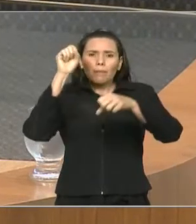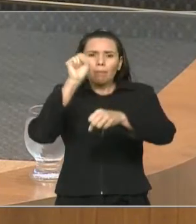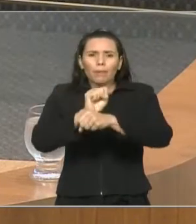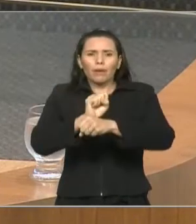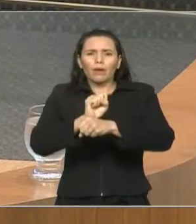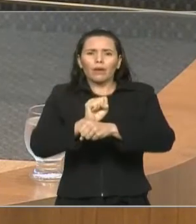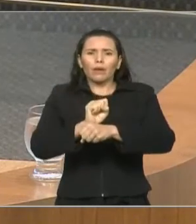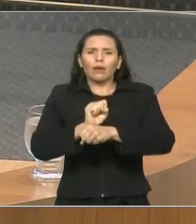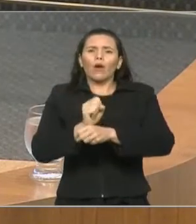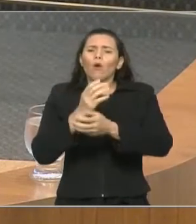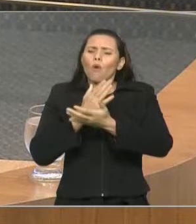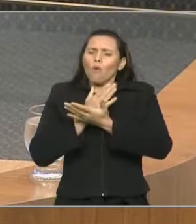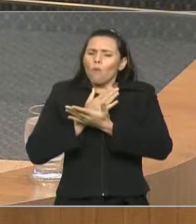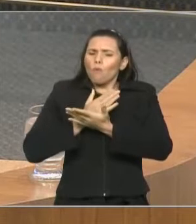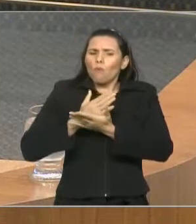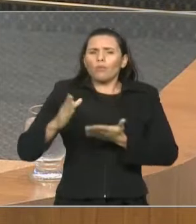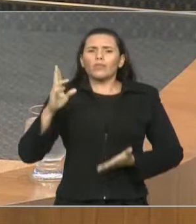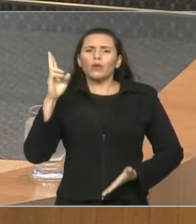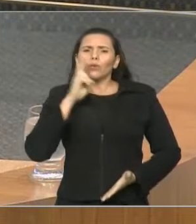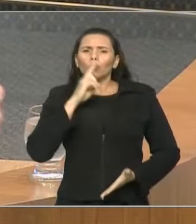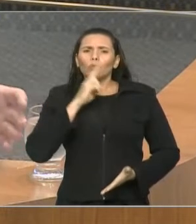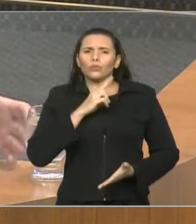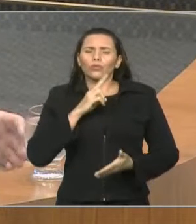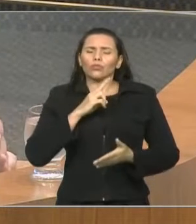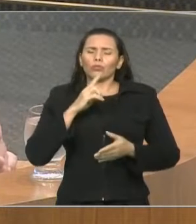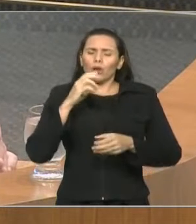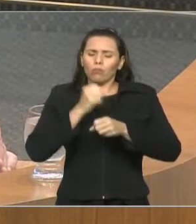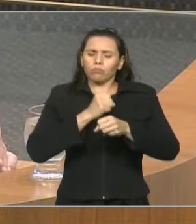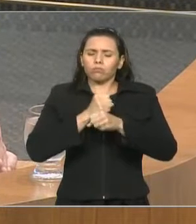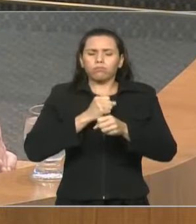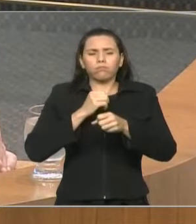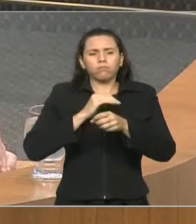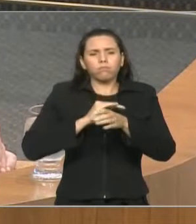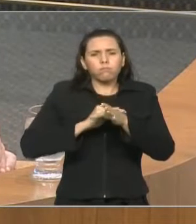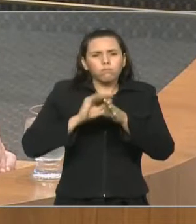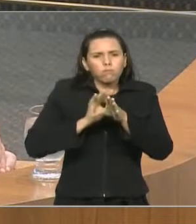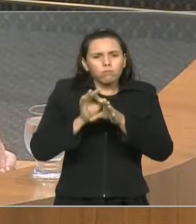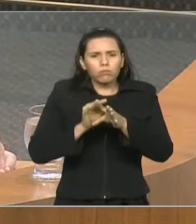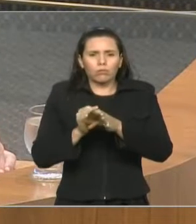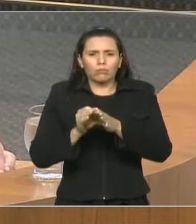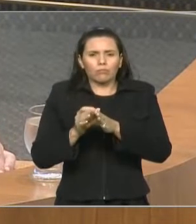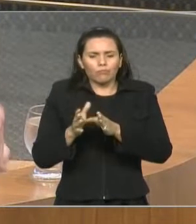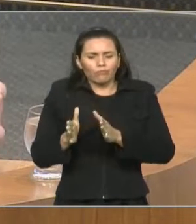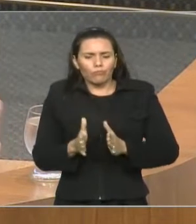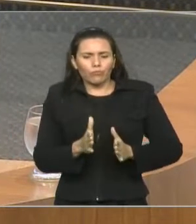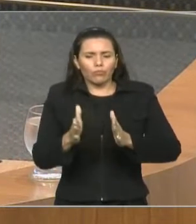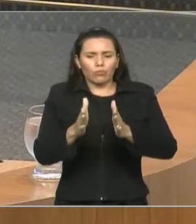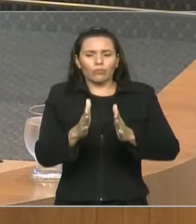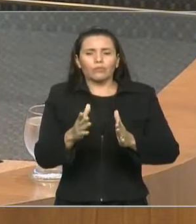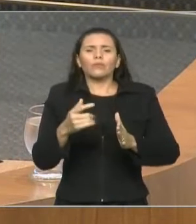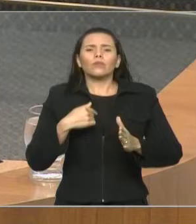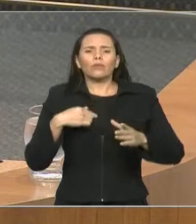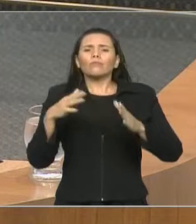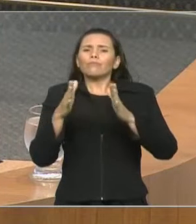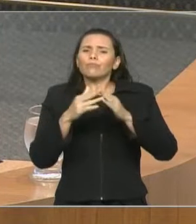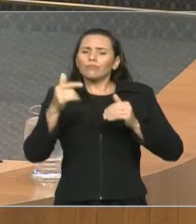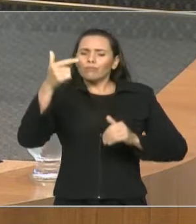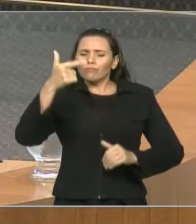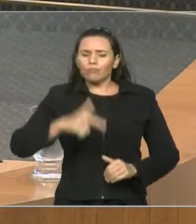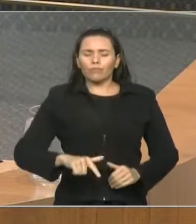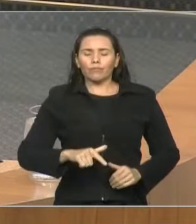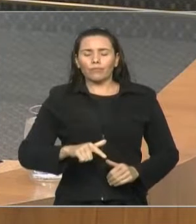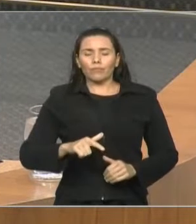a manutenção dessas rodovias. E queria aqui também pedir a estrada tão sonhada,